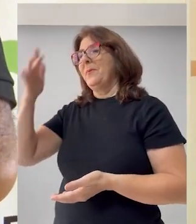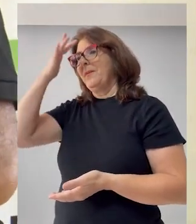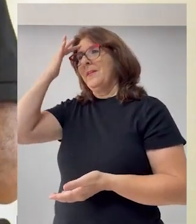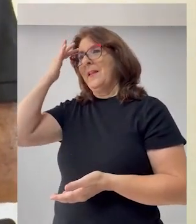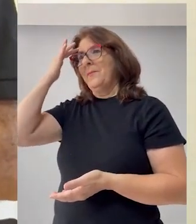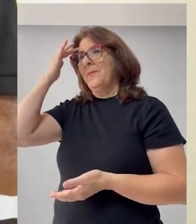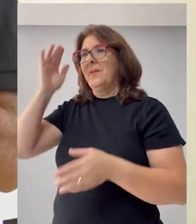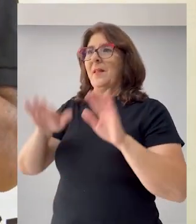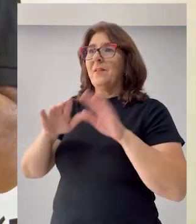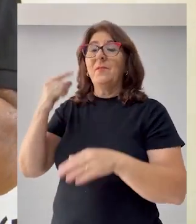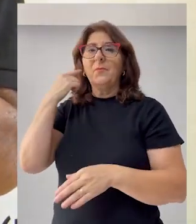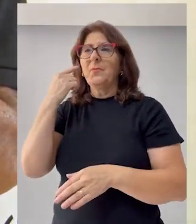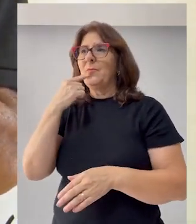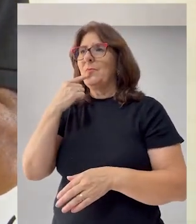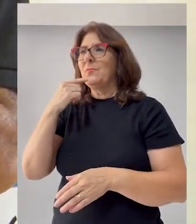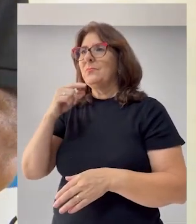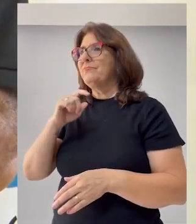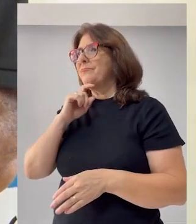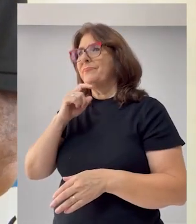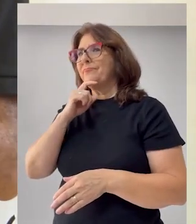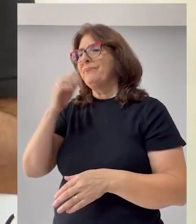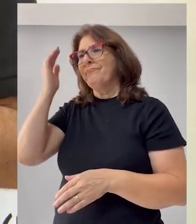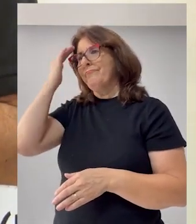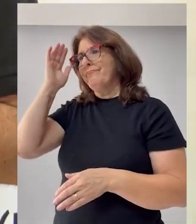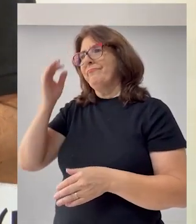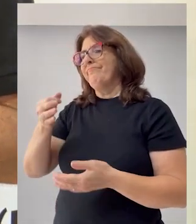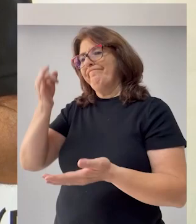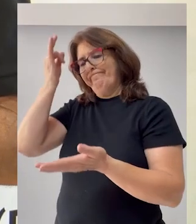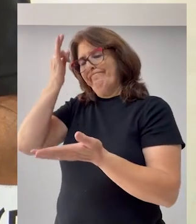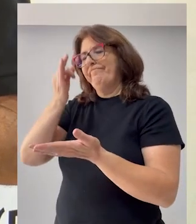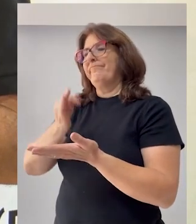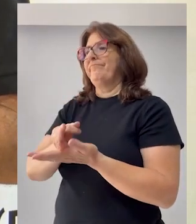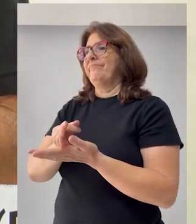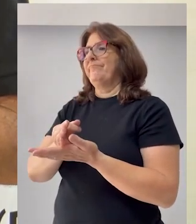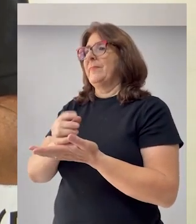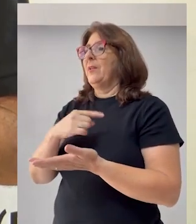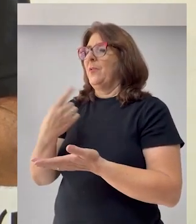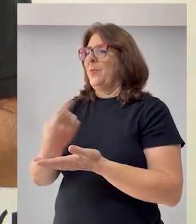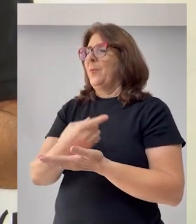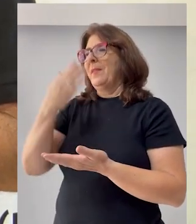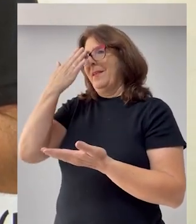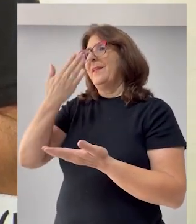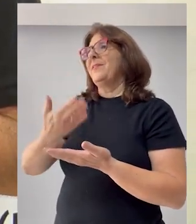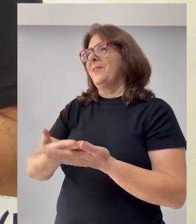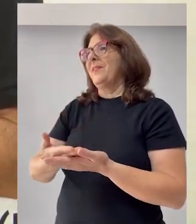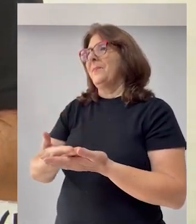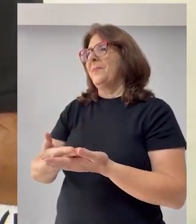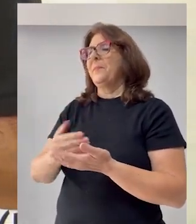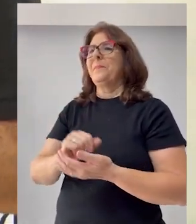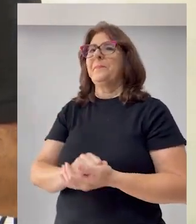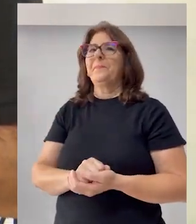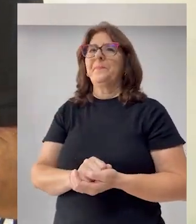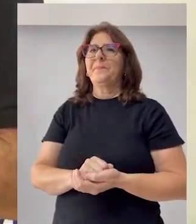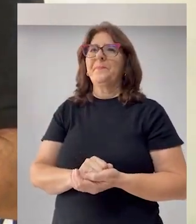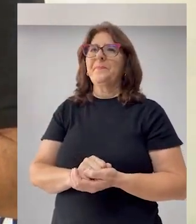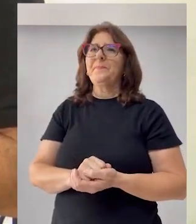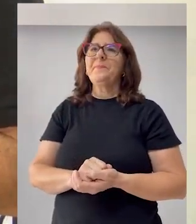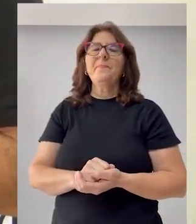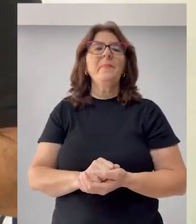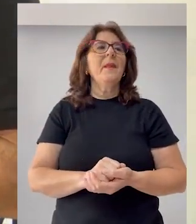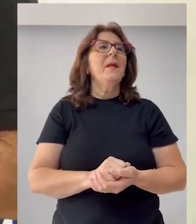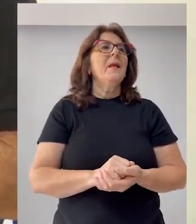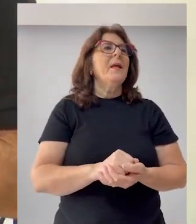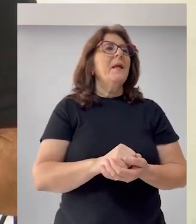às vezes o surdo lá não passa a fidelidade, que é aquilo que a gente acredita para os surdos que estão ali na plateia. Certo. E